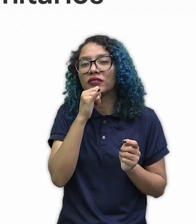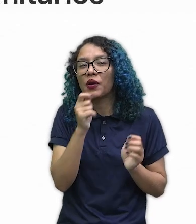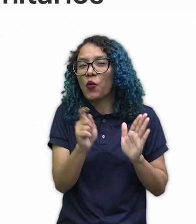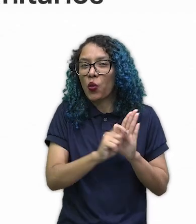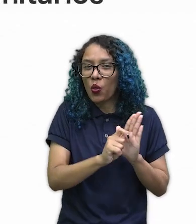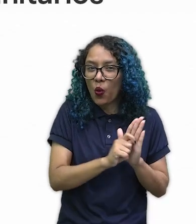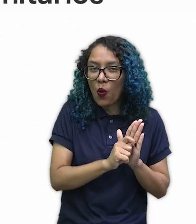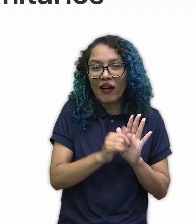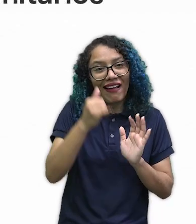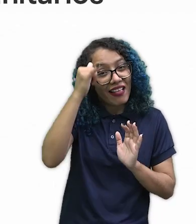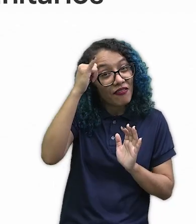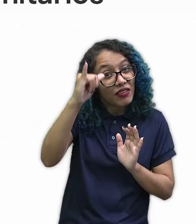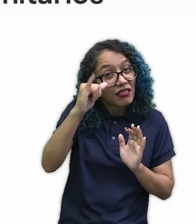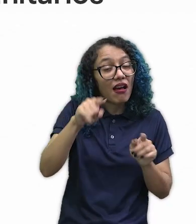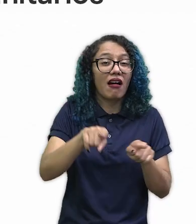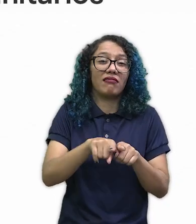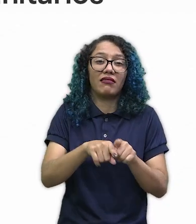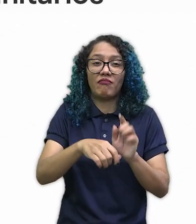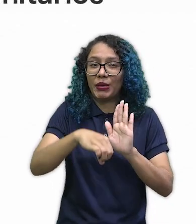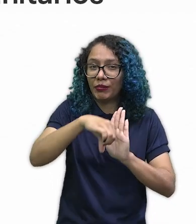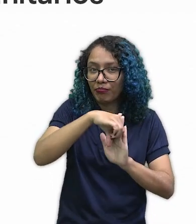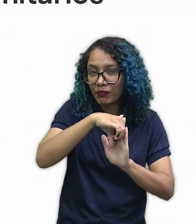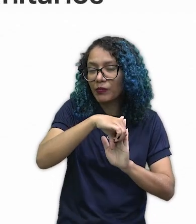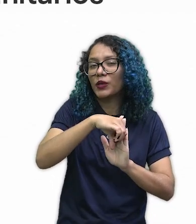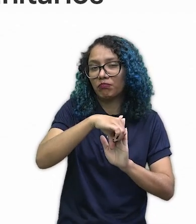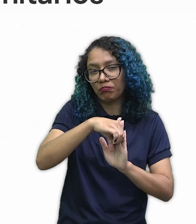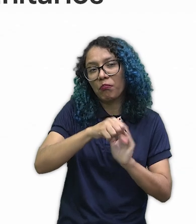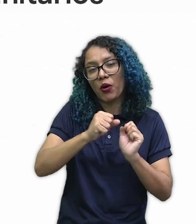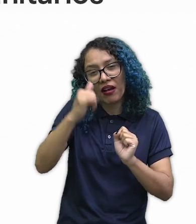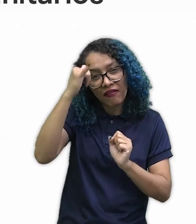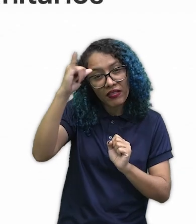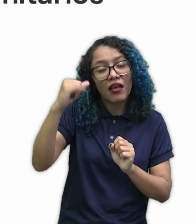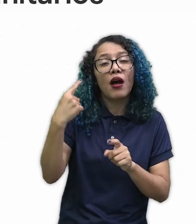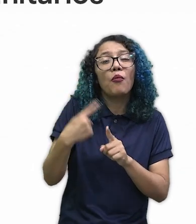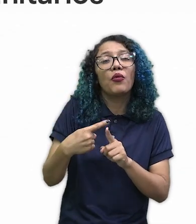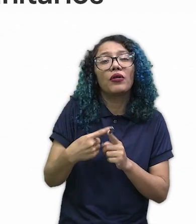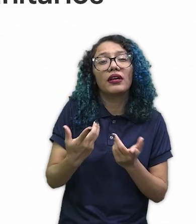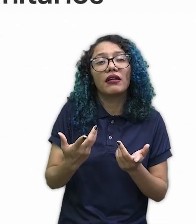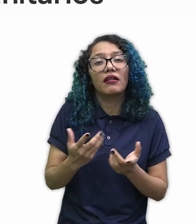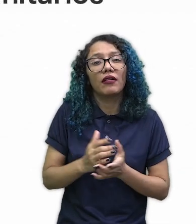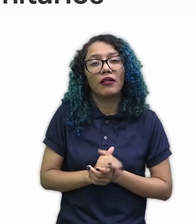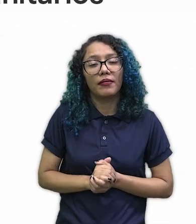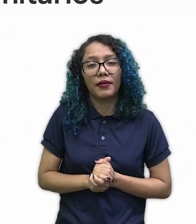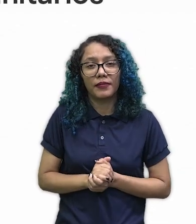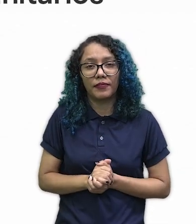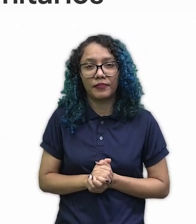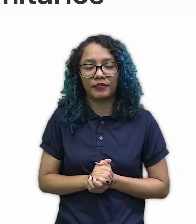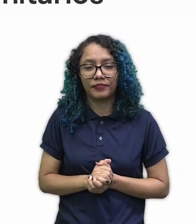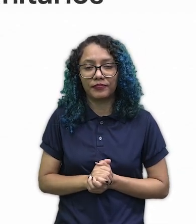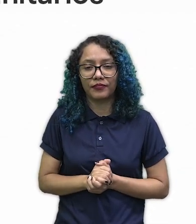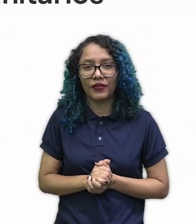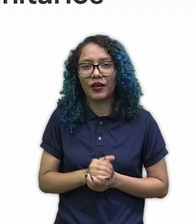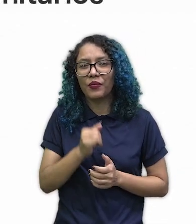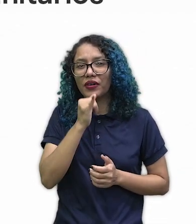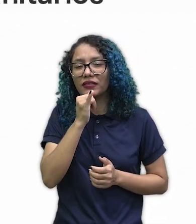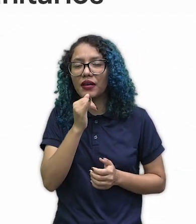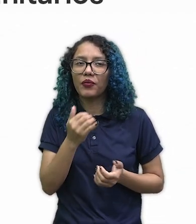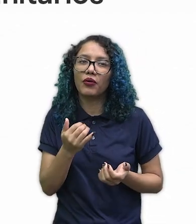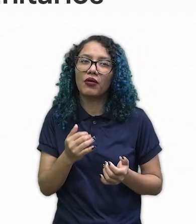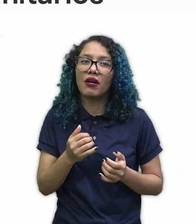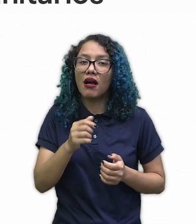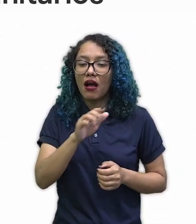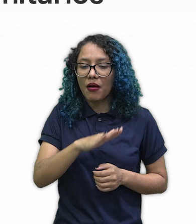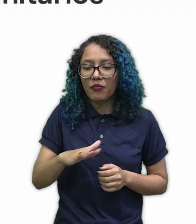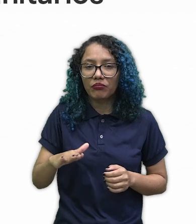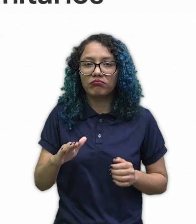drogas, da criminalidade, porque eles vão estar, ao invés de estar sem fazer